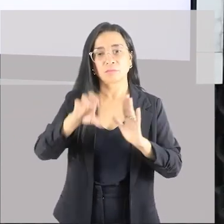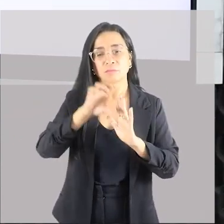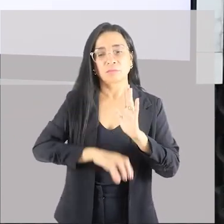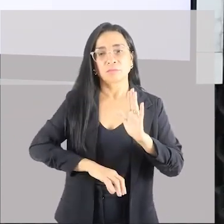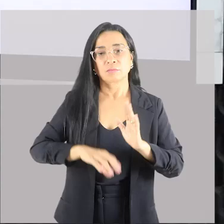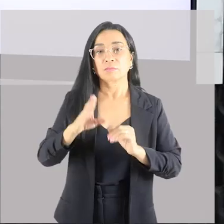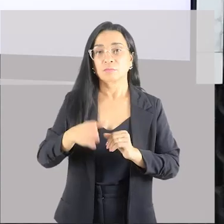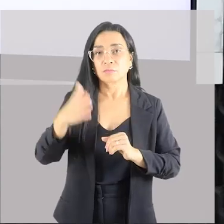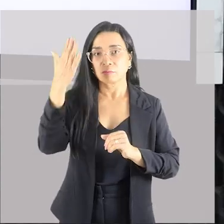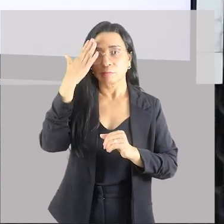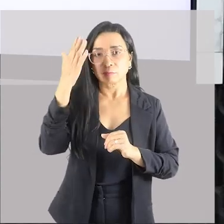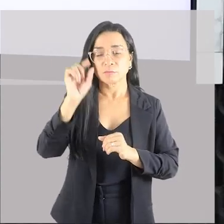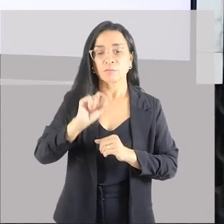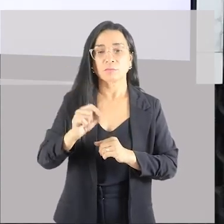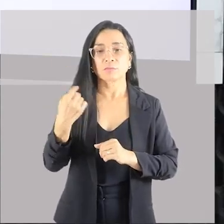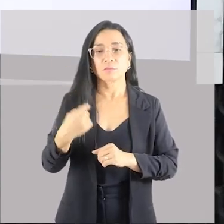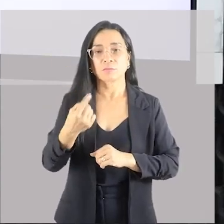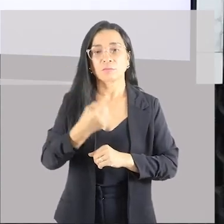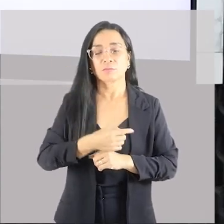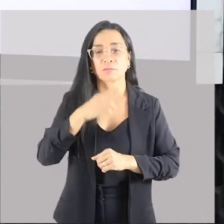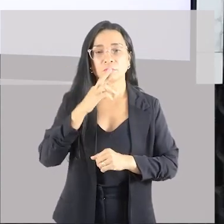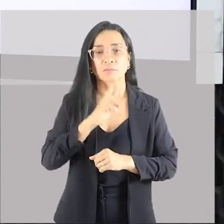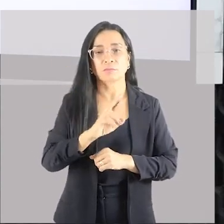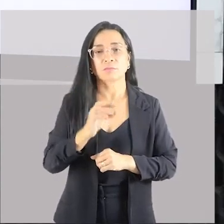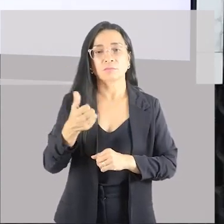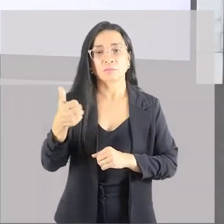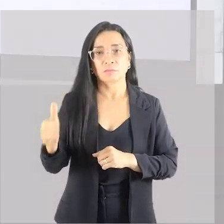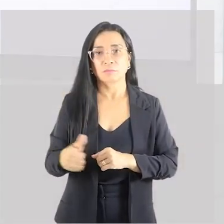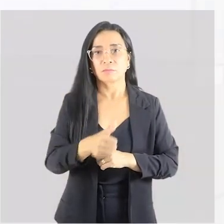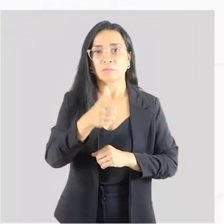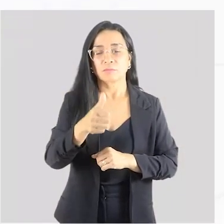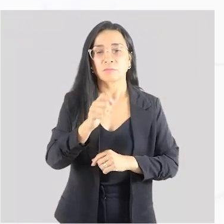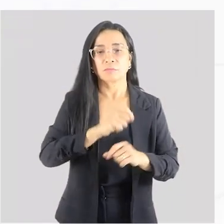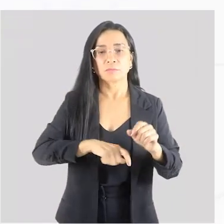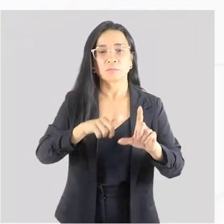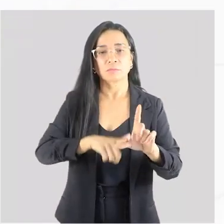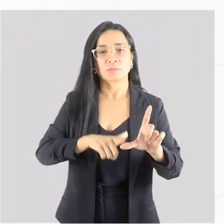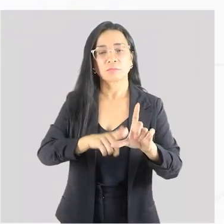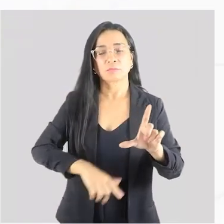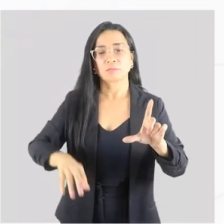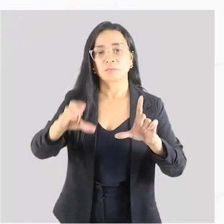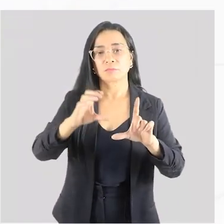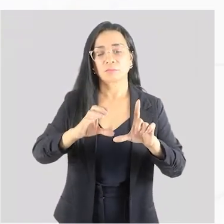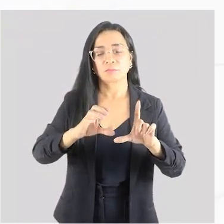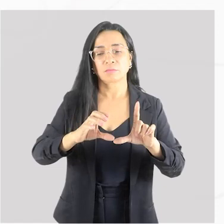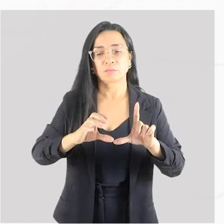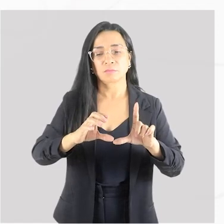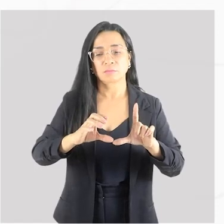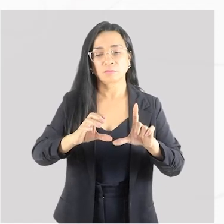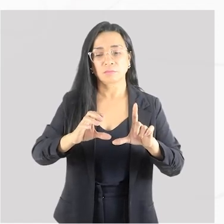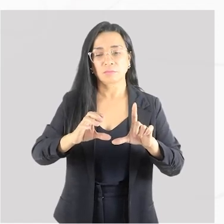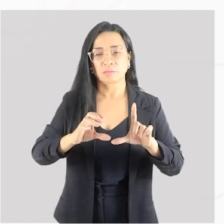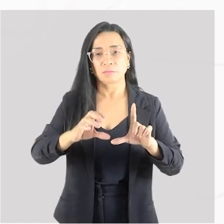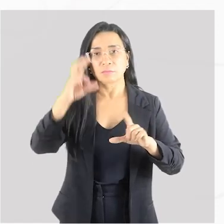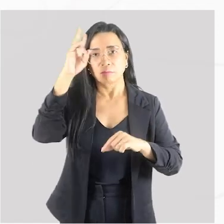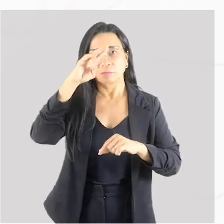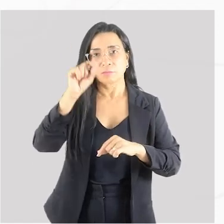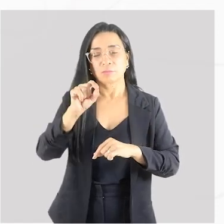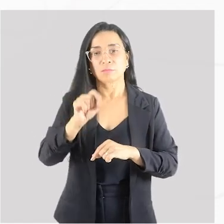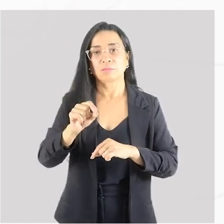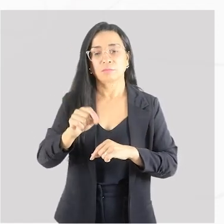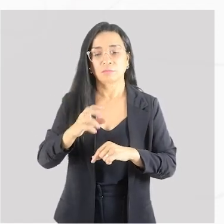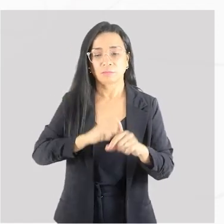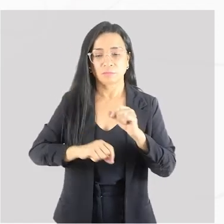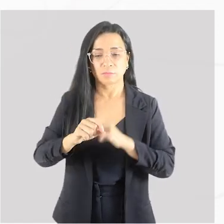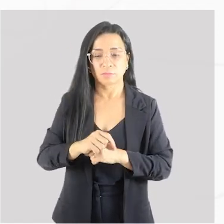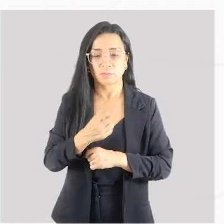já entendeu que a nossa melhor opção é a letra C de casa, absolutismo. Lembrando a vocês que